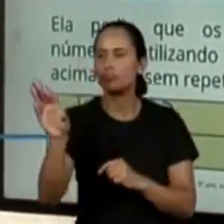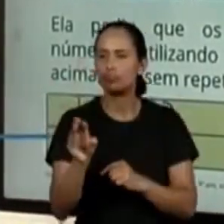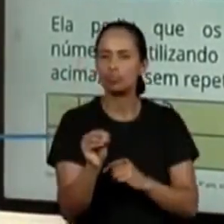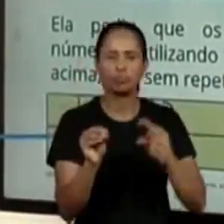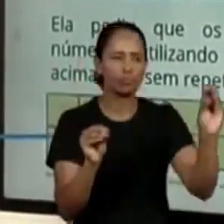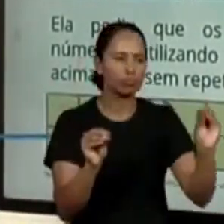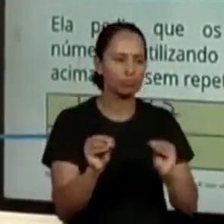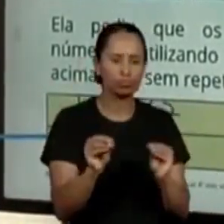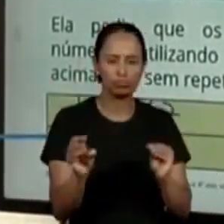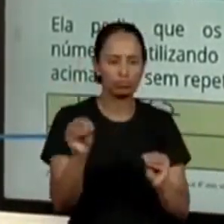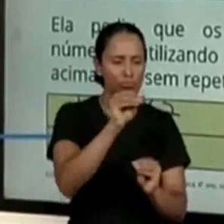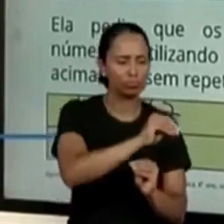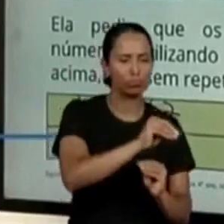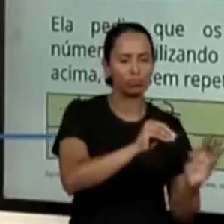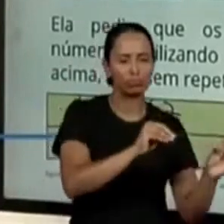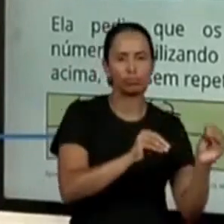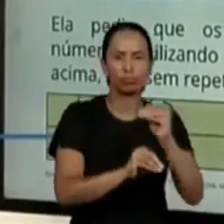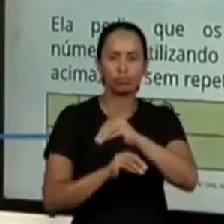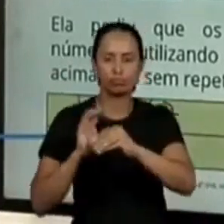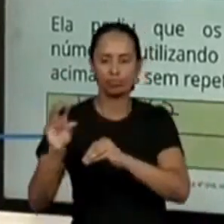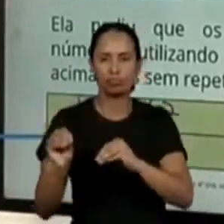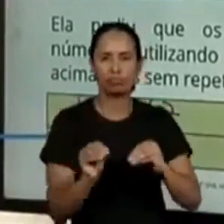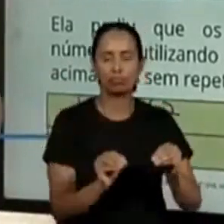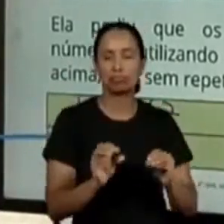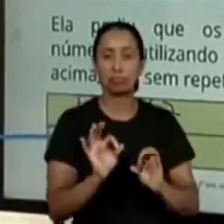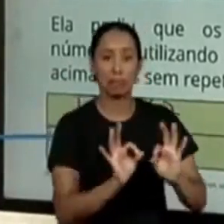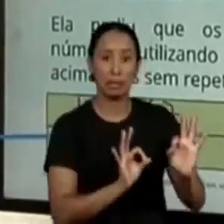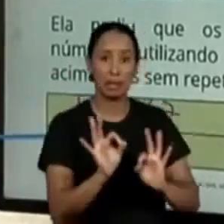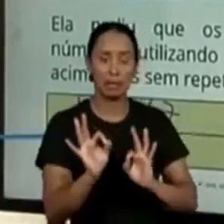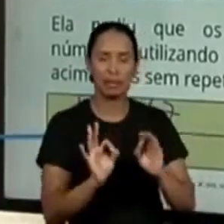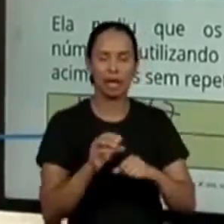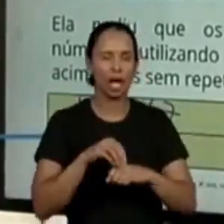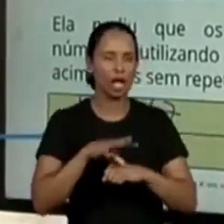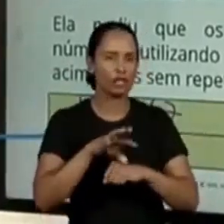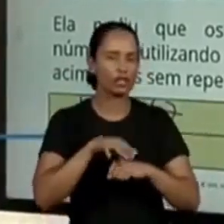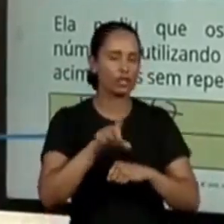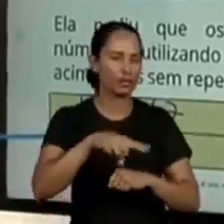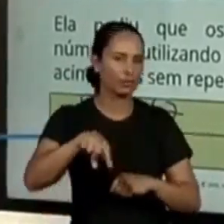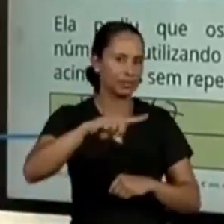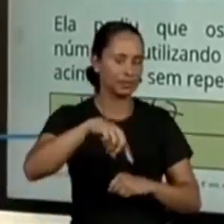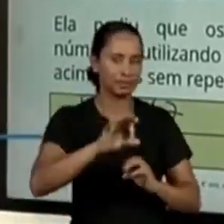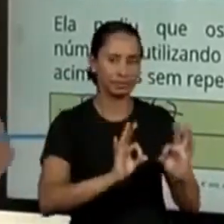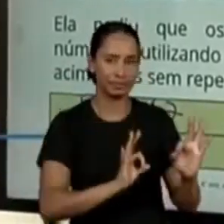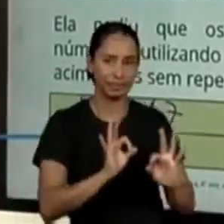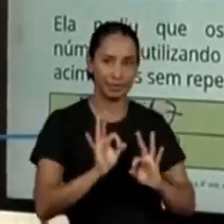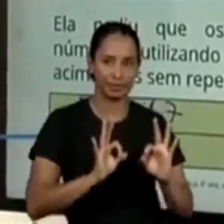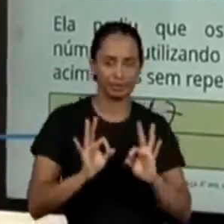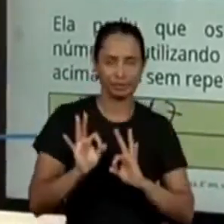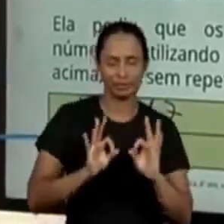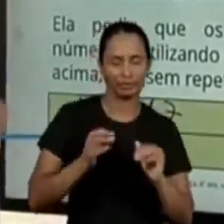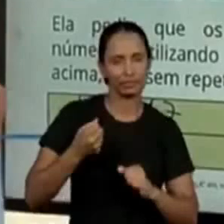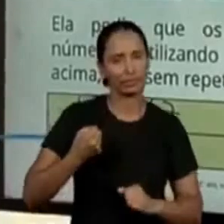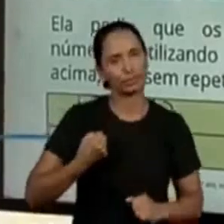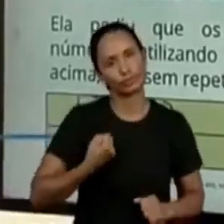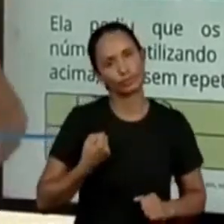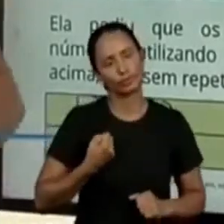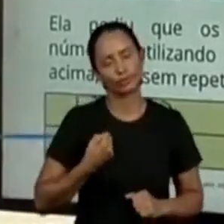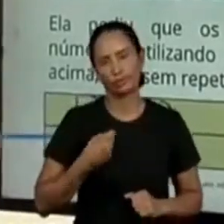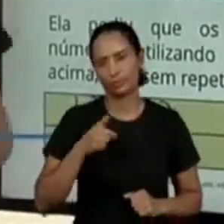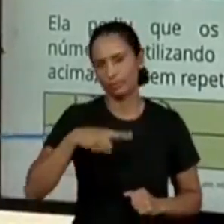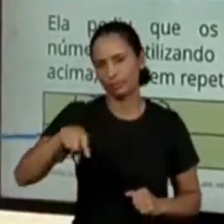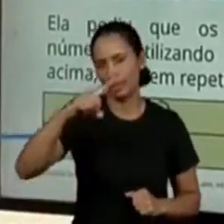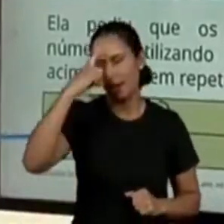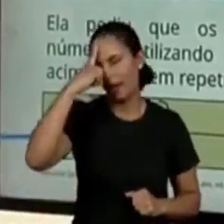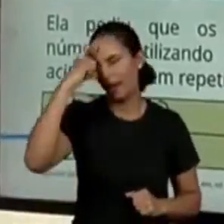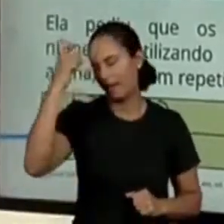e você consegue ordenar. Essa é uma das sugestões que eu montei aí, vocês podem montar, fazer aí diferente, montar